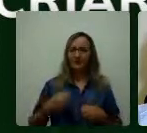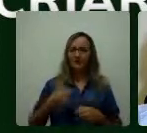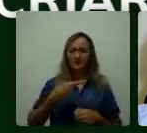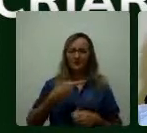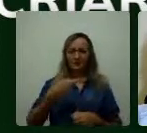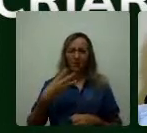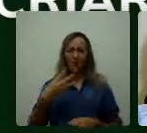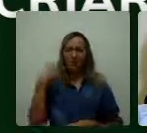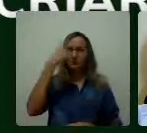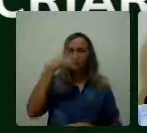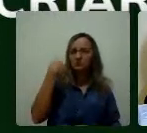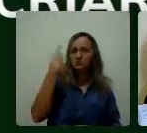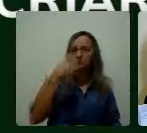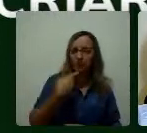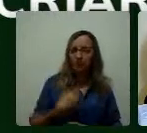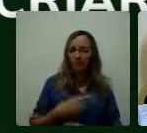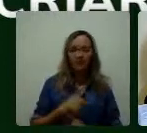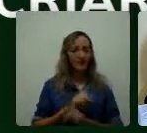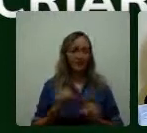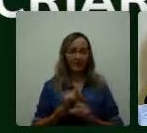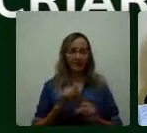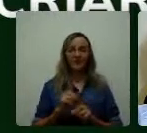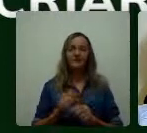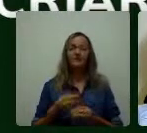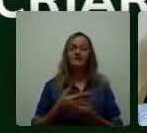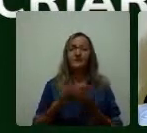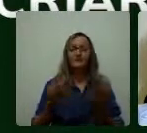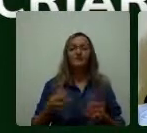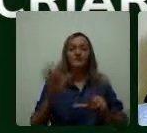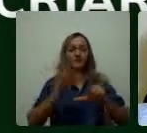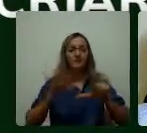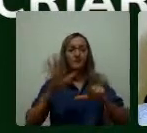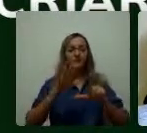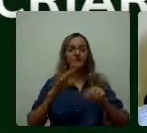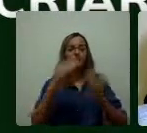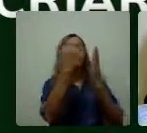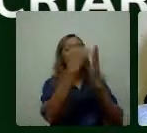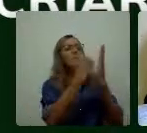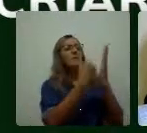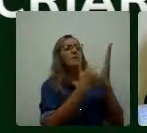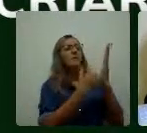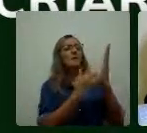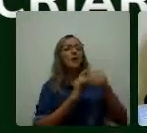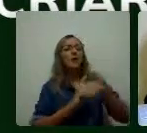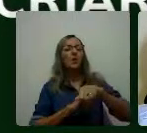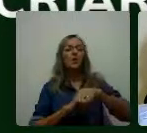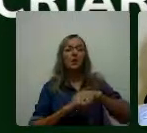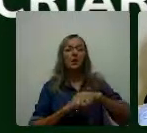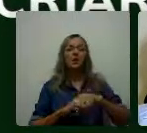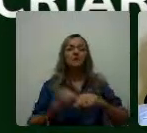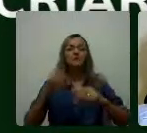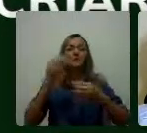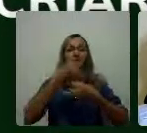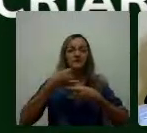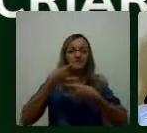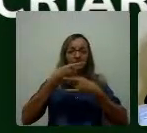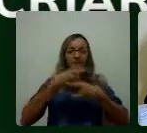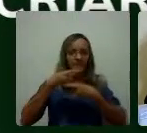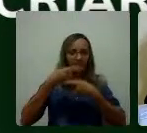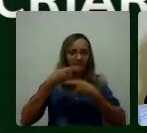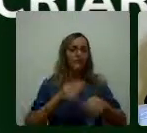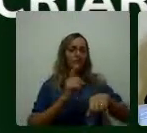Então, é para vocês criarem. Então, não tenham medo de não saber, tá? A organização está aqui ao lado de vocês. Então, qualquer dificuldade que você